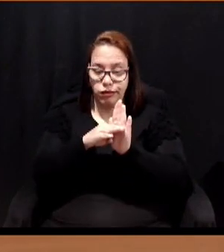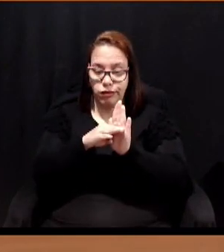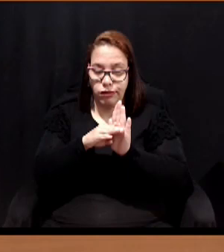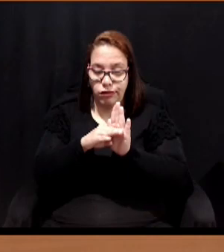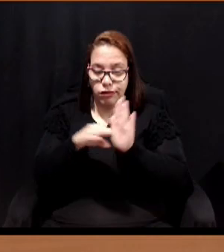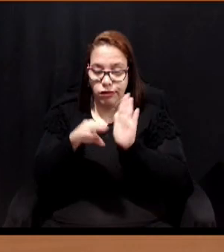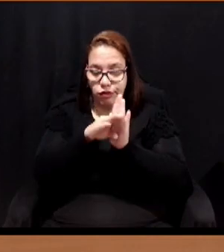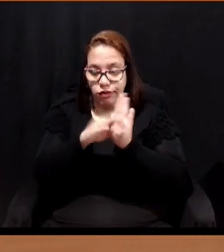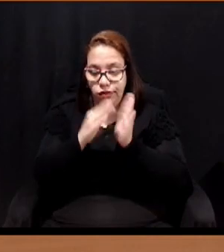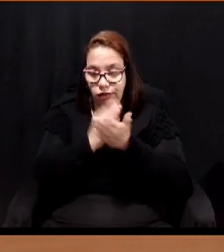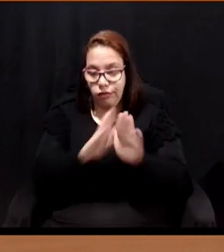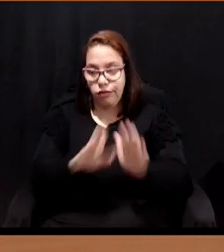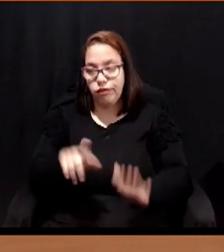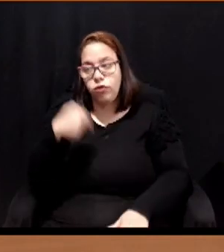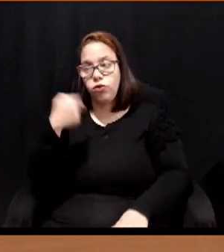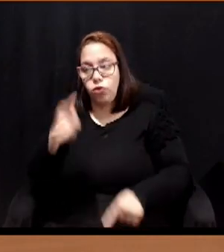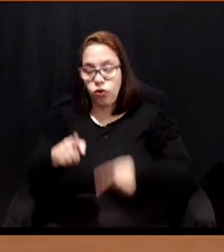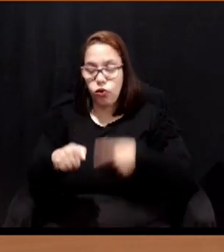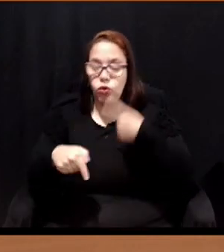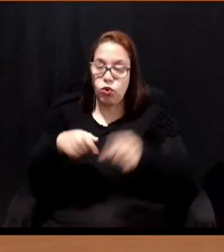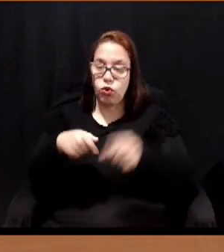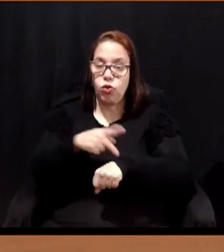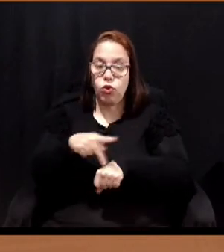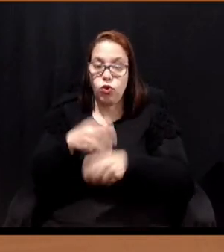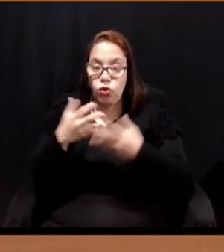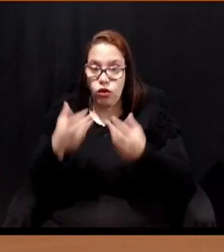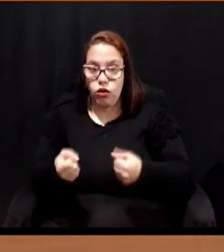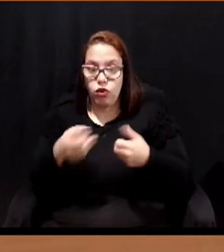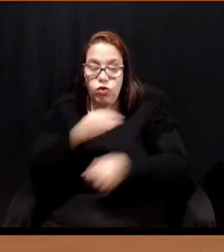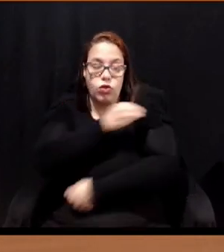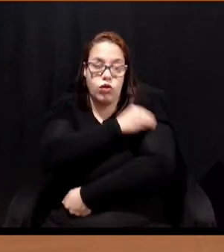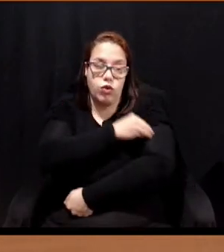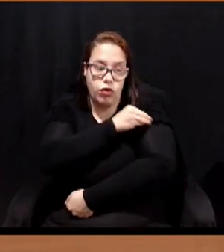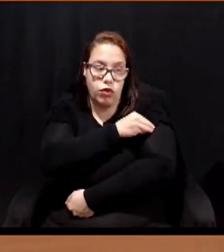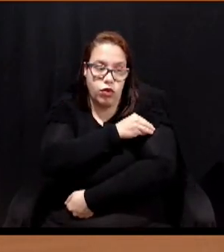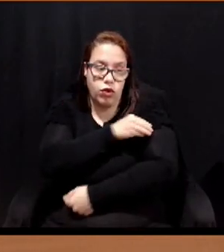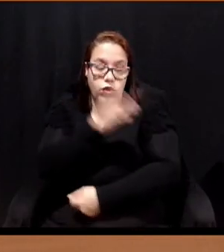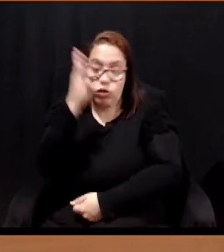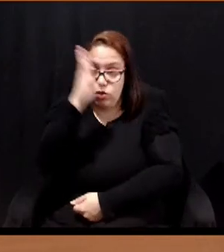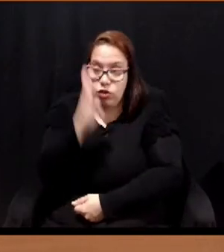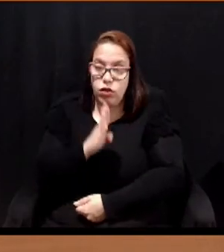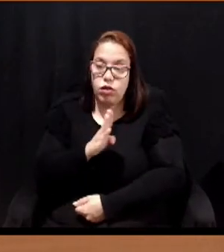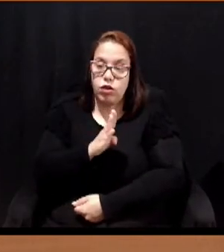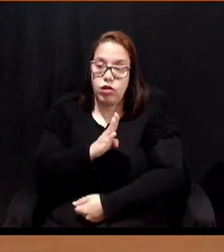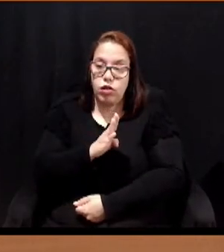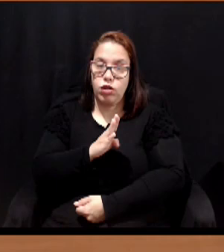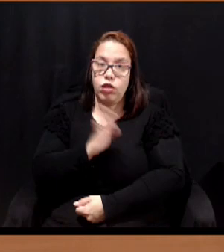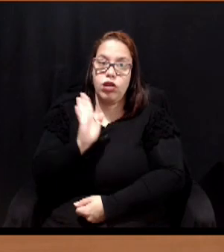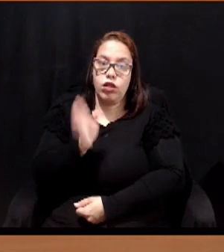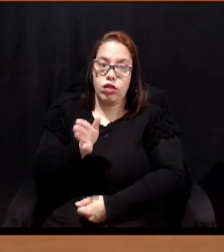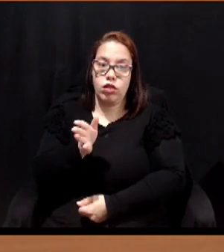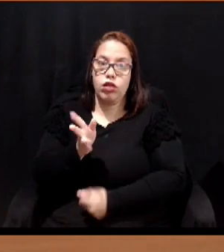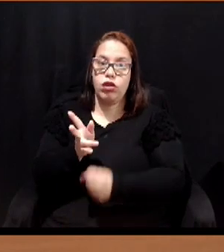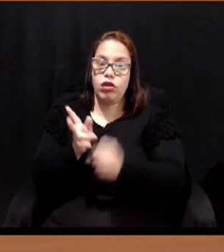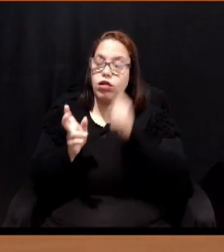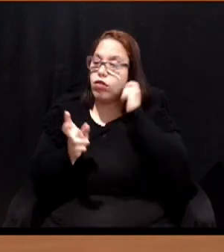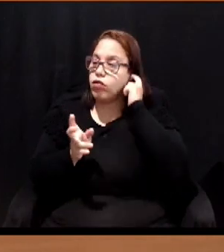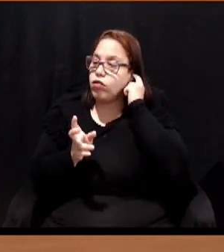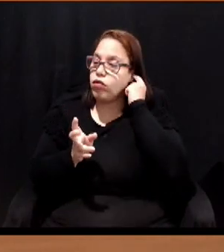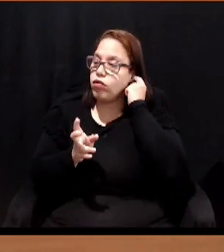ter outros países para receberem o álcool brasileiro. Isso é uma coisa que nós já estamos